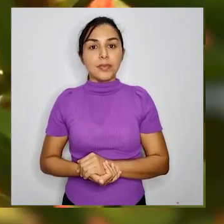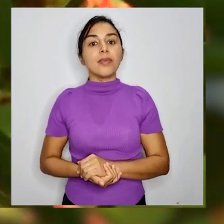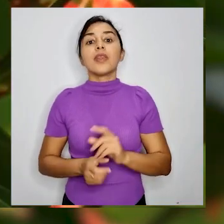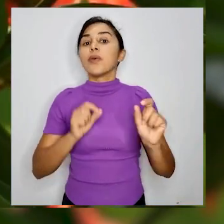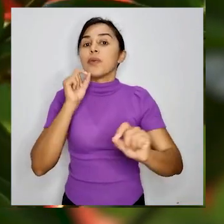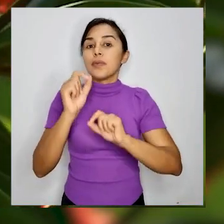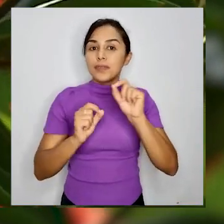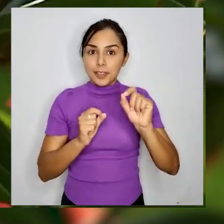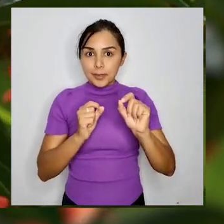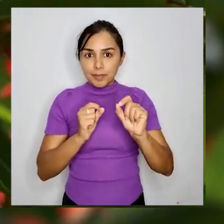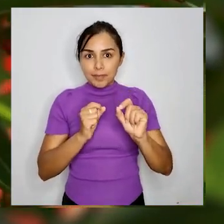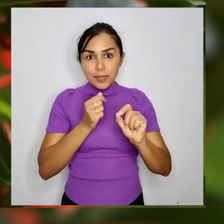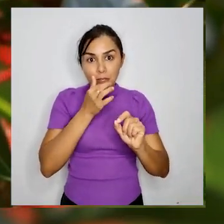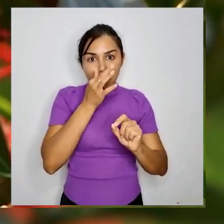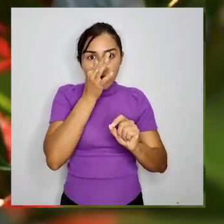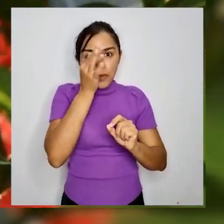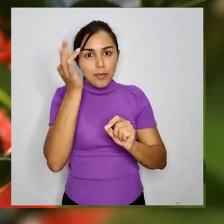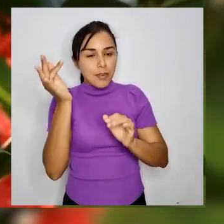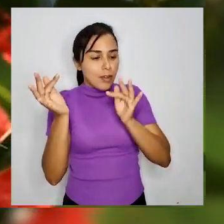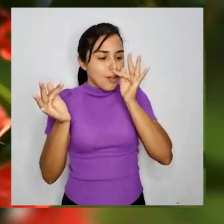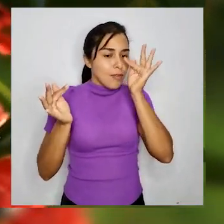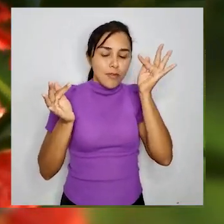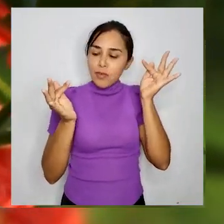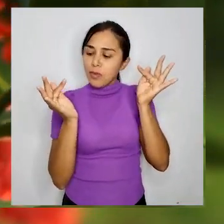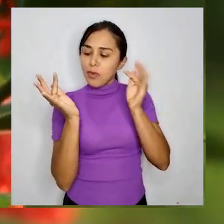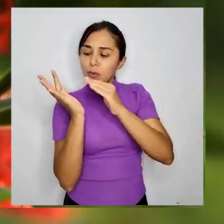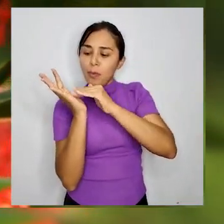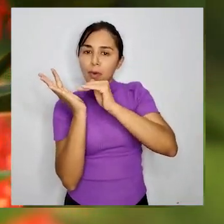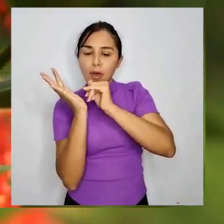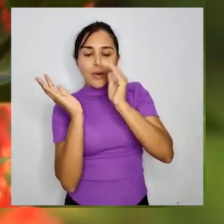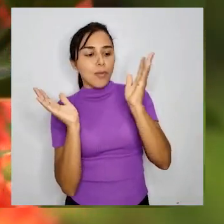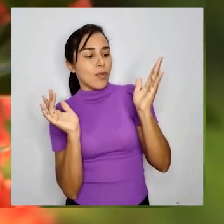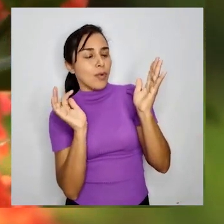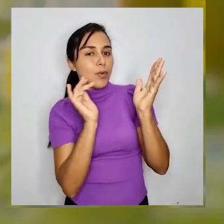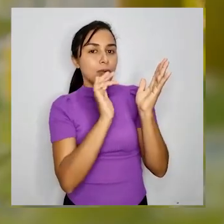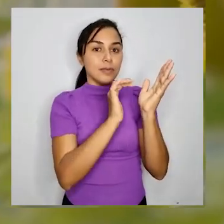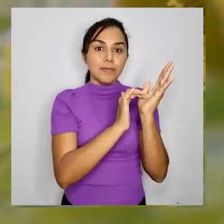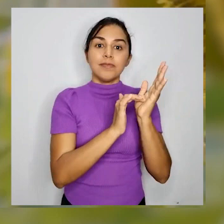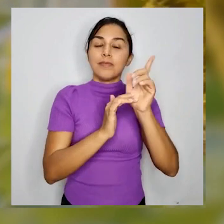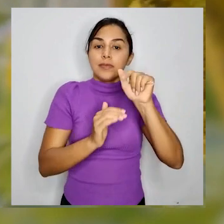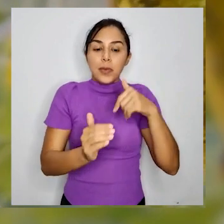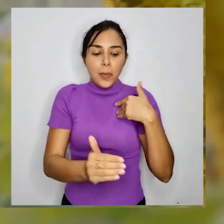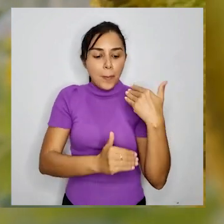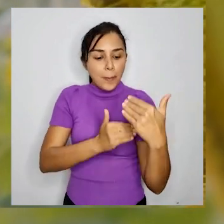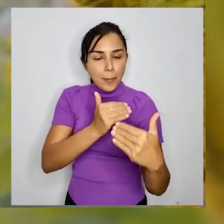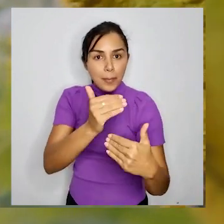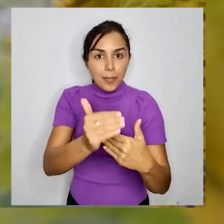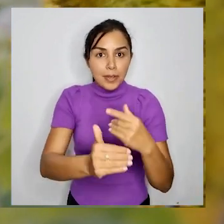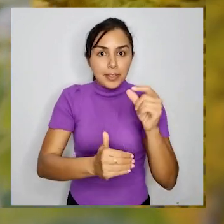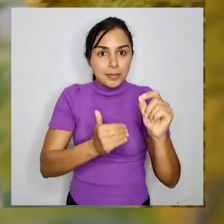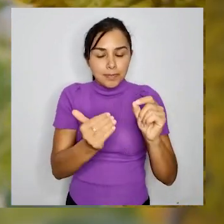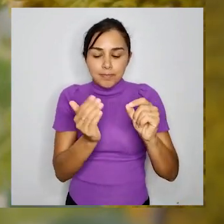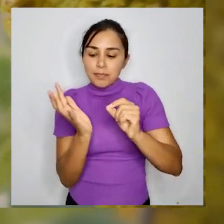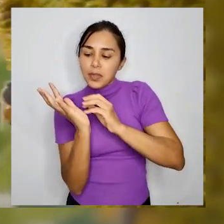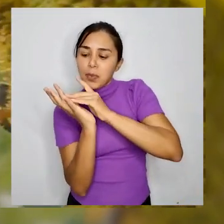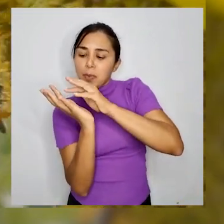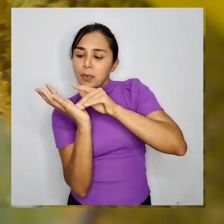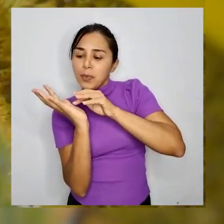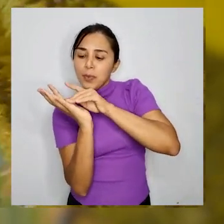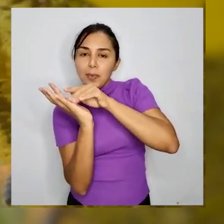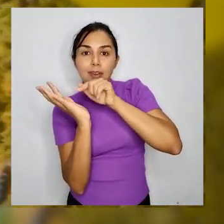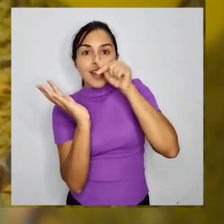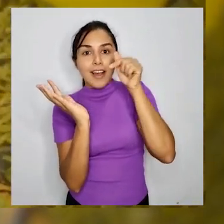O que é polinização? A polinização de plantas é o processo biológico pelo qual o pólen é transportado das